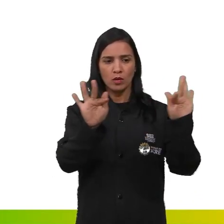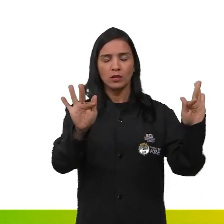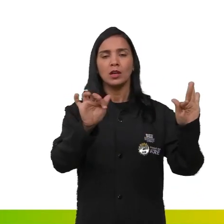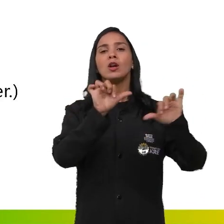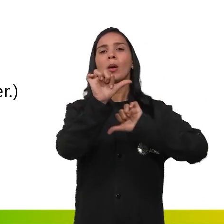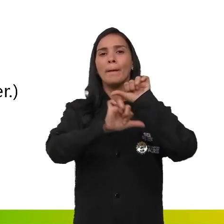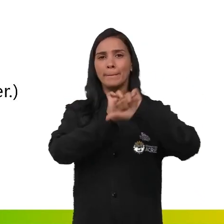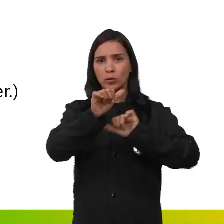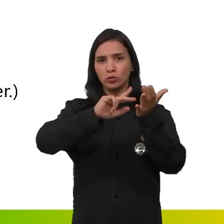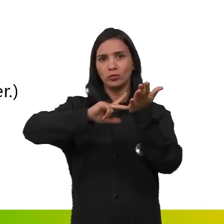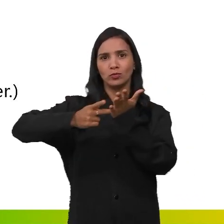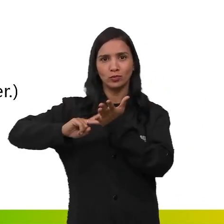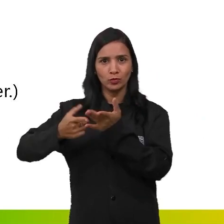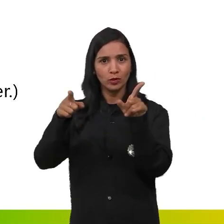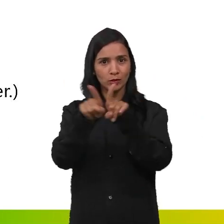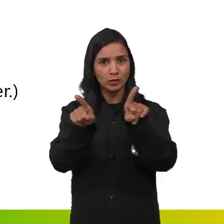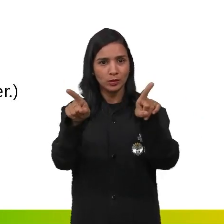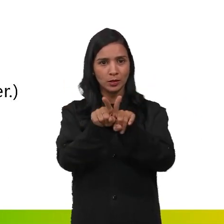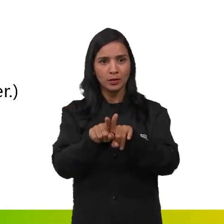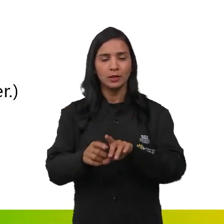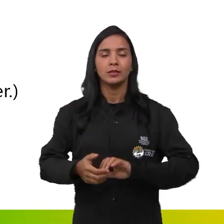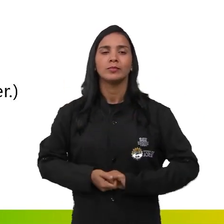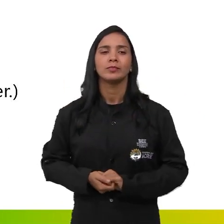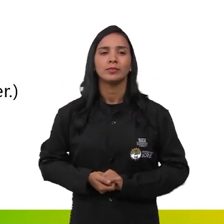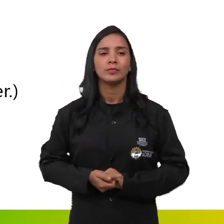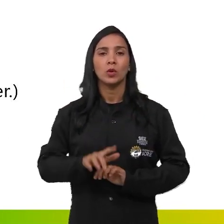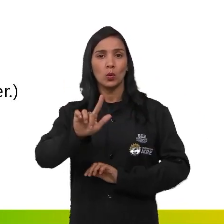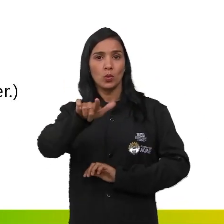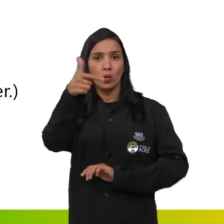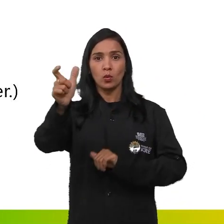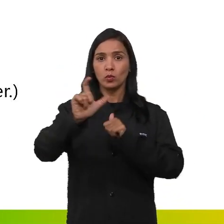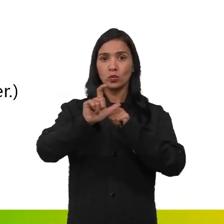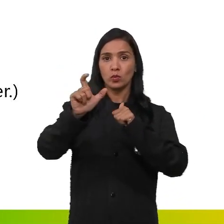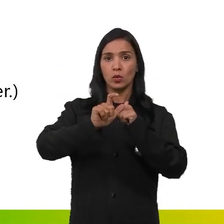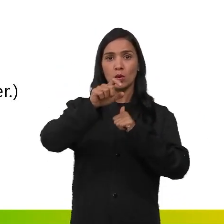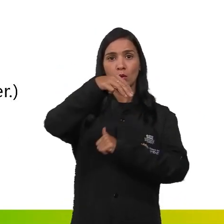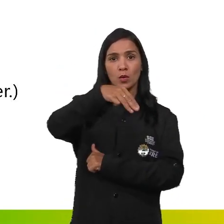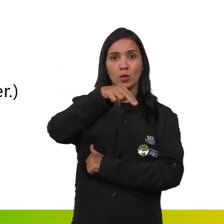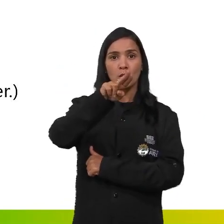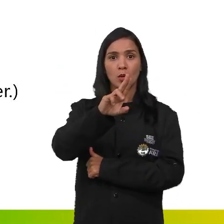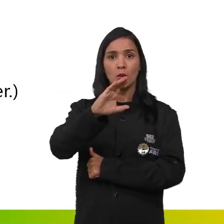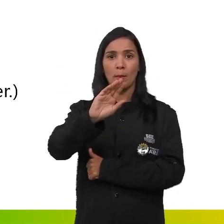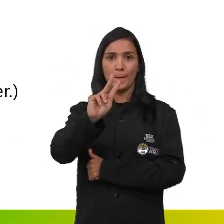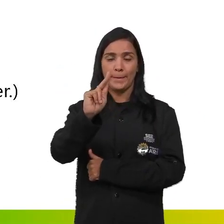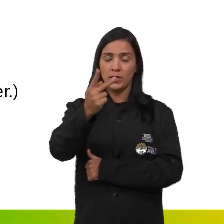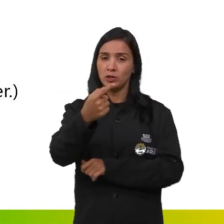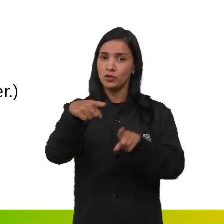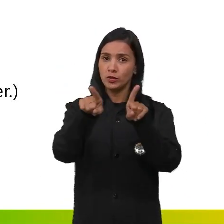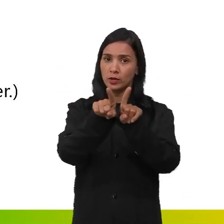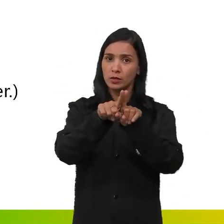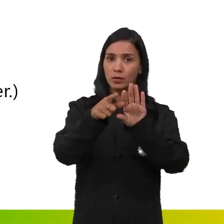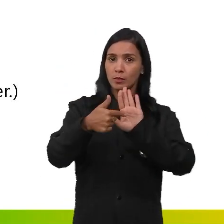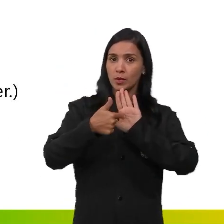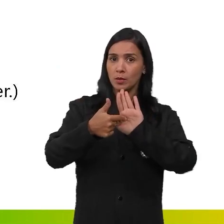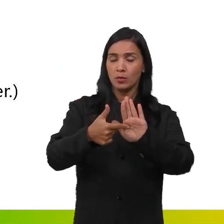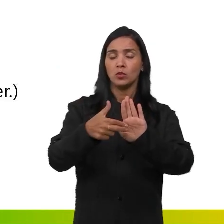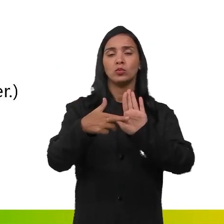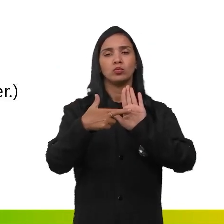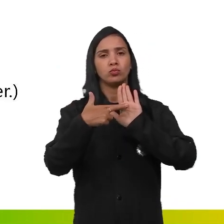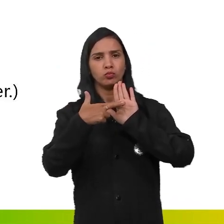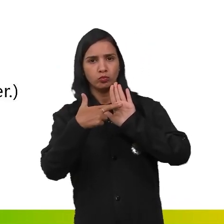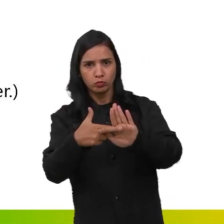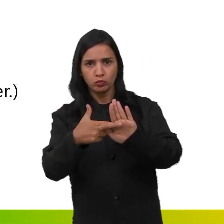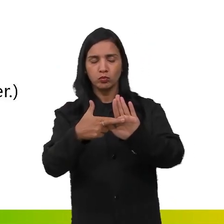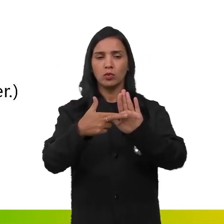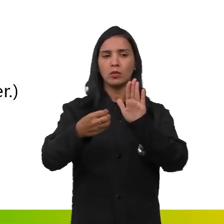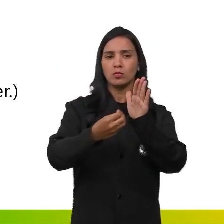Vamos ao próximo quantifier, próximo quantificador, que é o much.